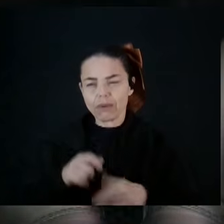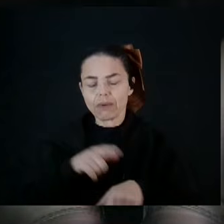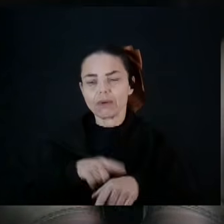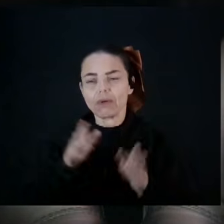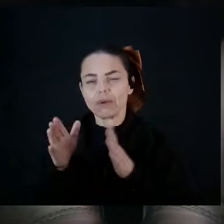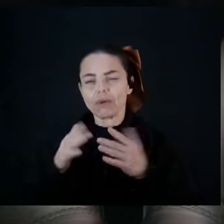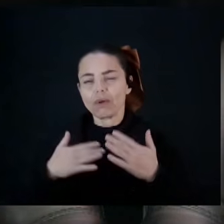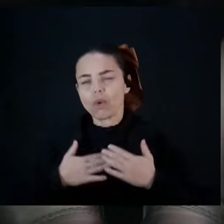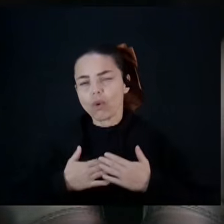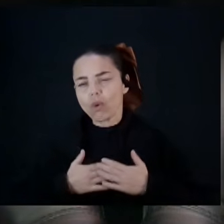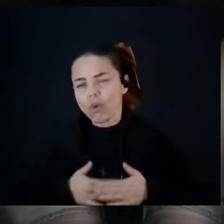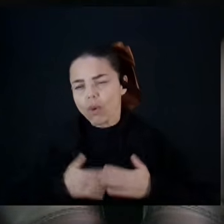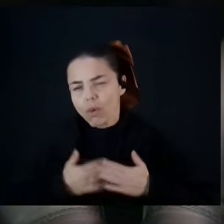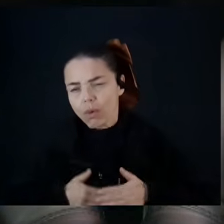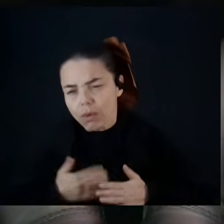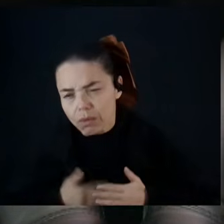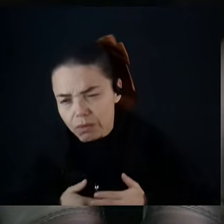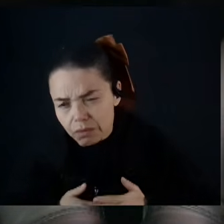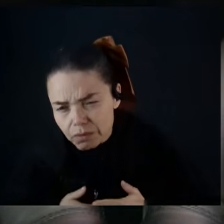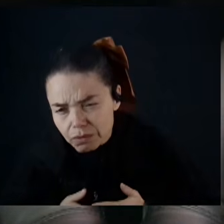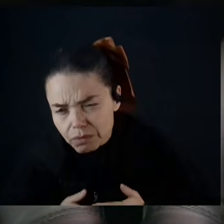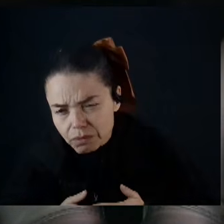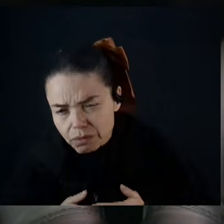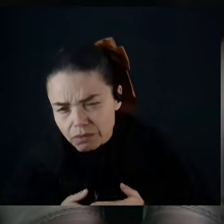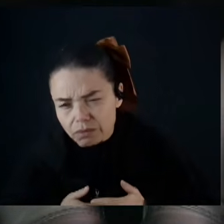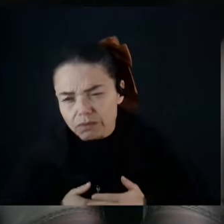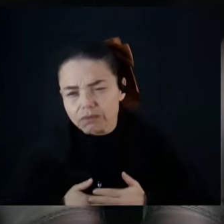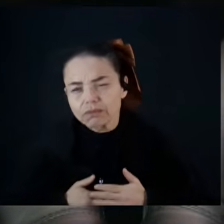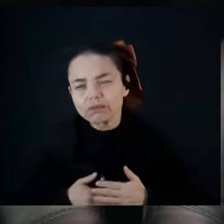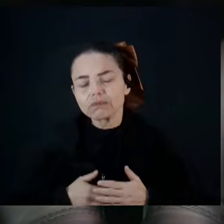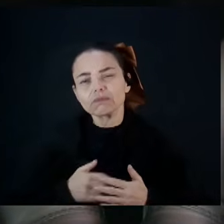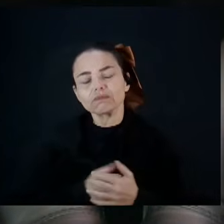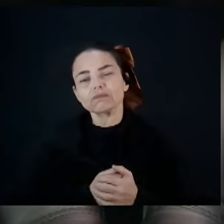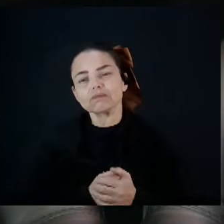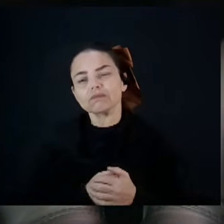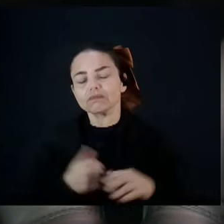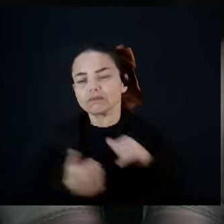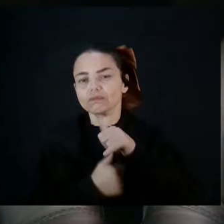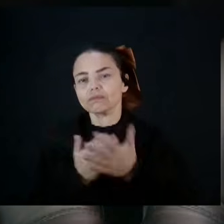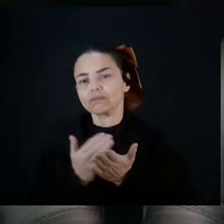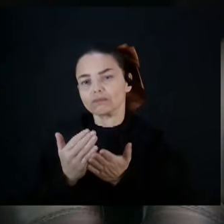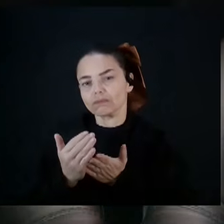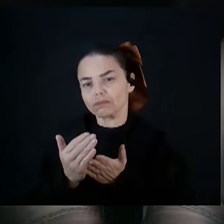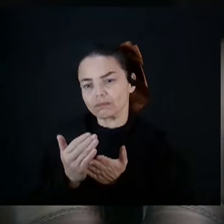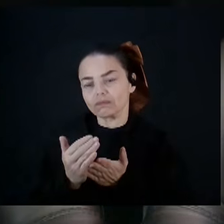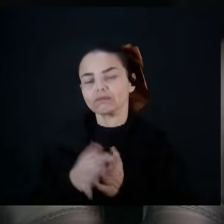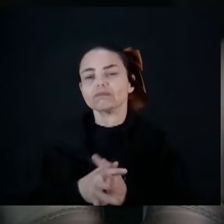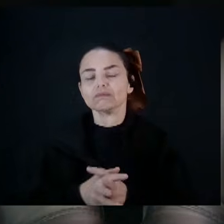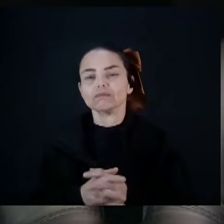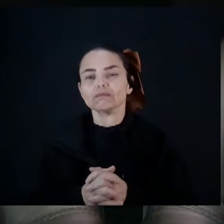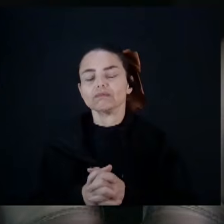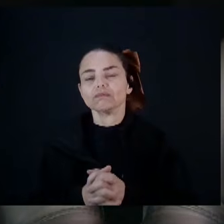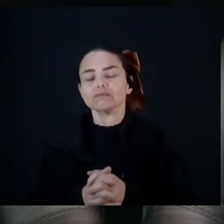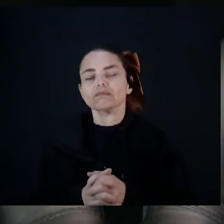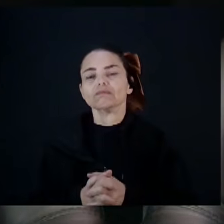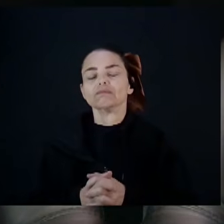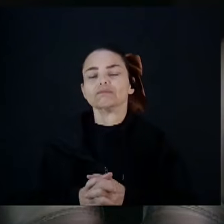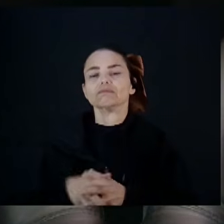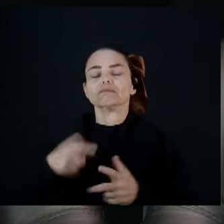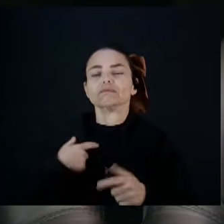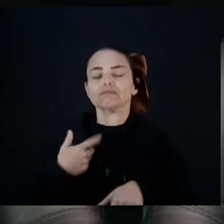descanso. É assim que eu começo a pequena mudança para, sabe, sair desse ciclo de